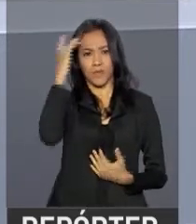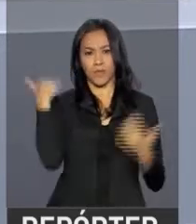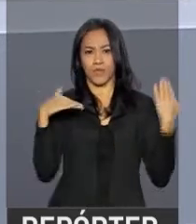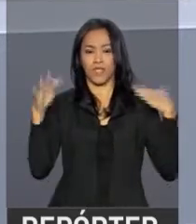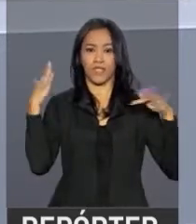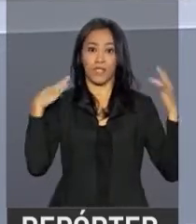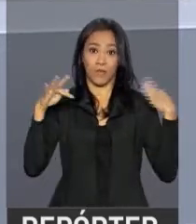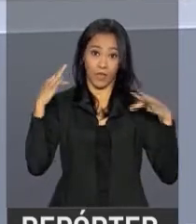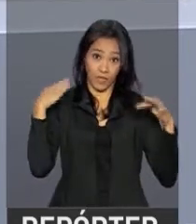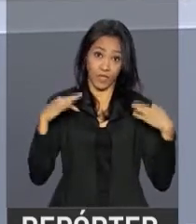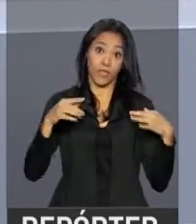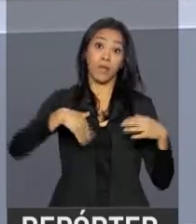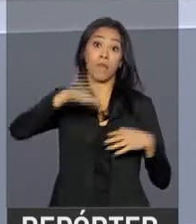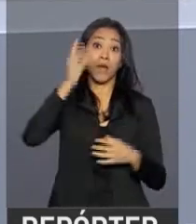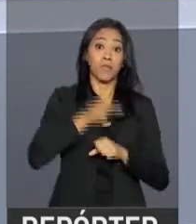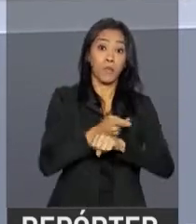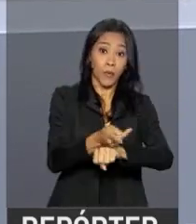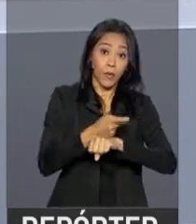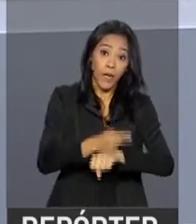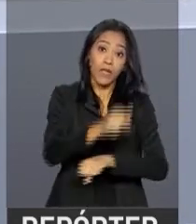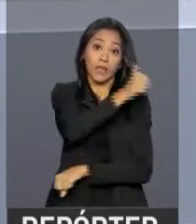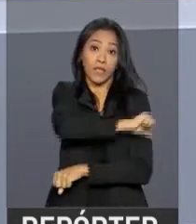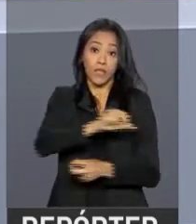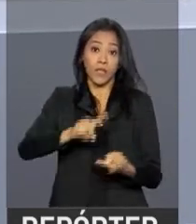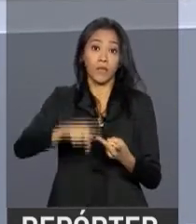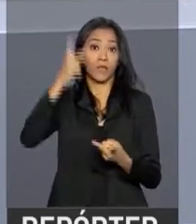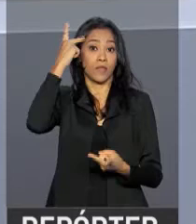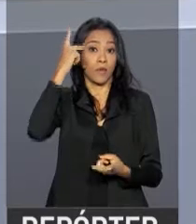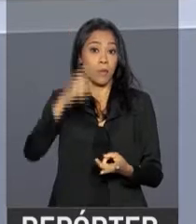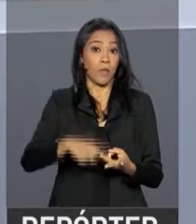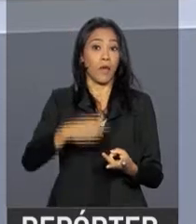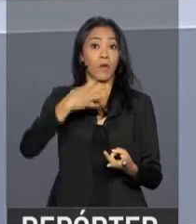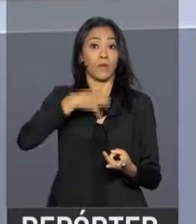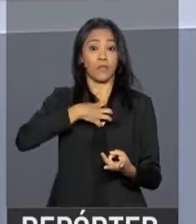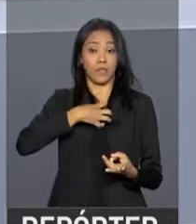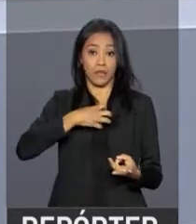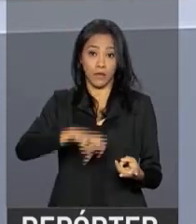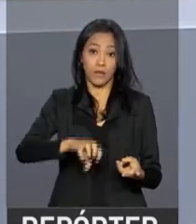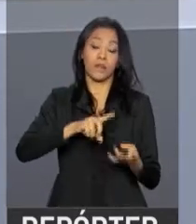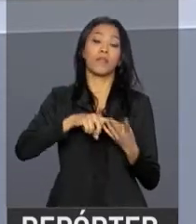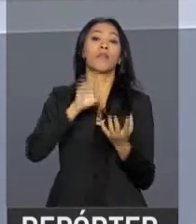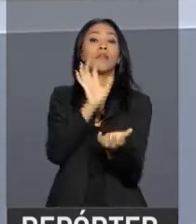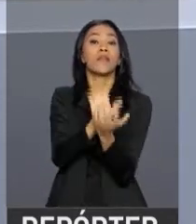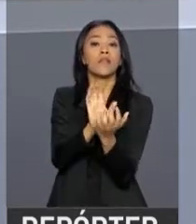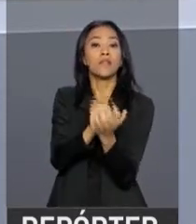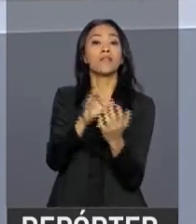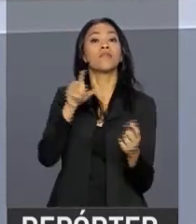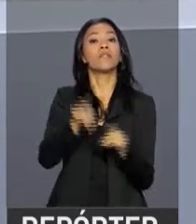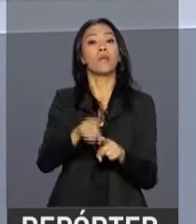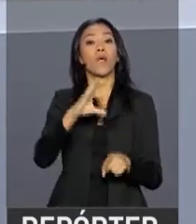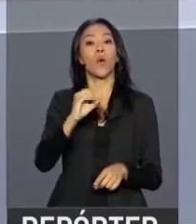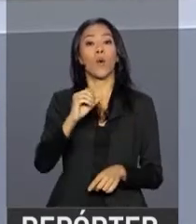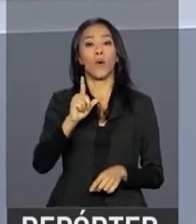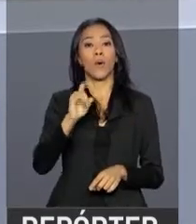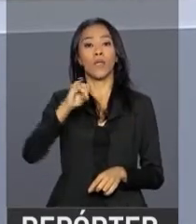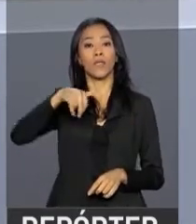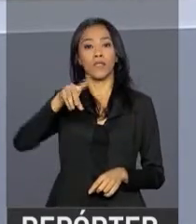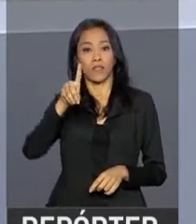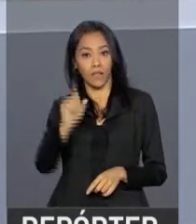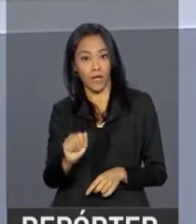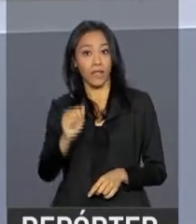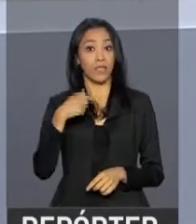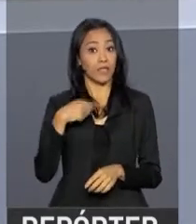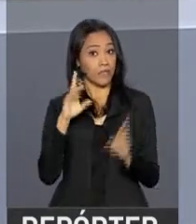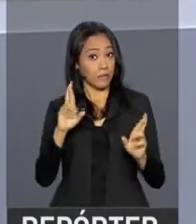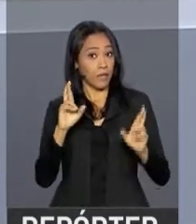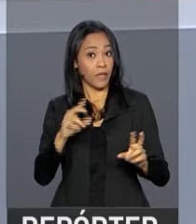estão as cidades do rio de janeiro são paulo salvador recife e olinda as agências de viagens esperam um aumento de 15%